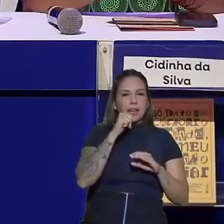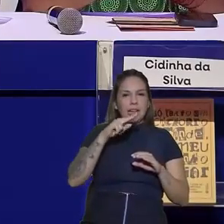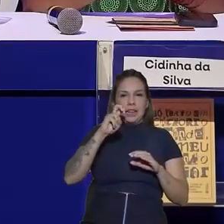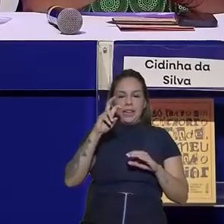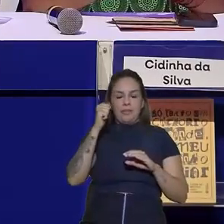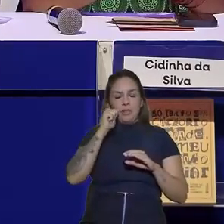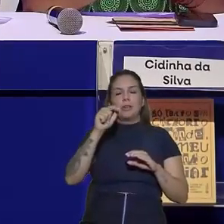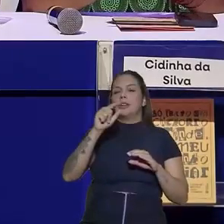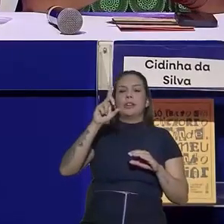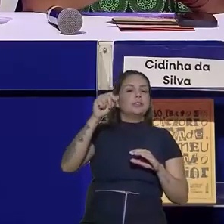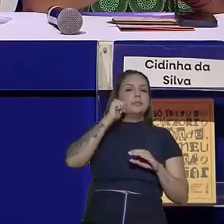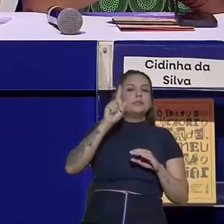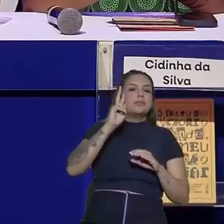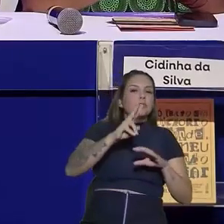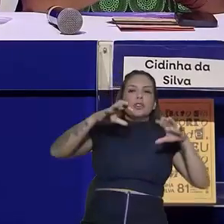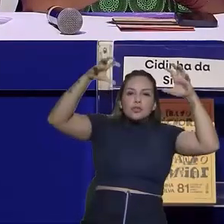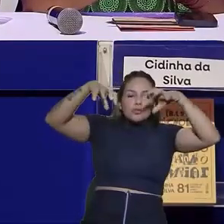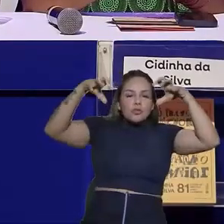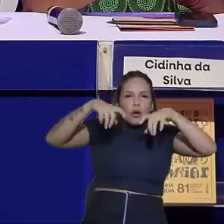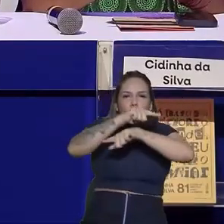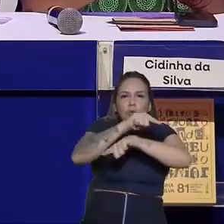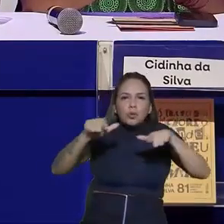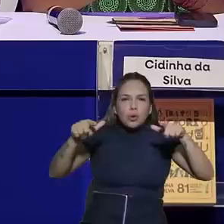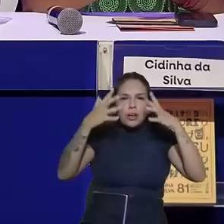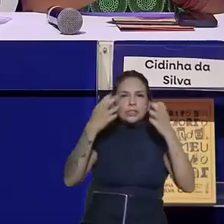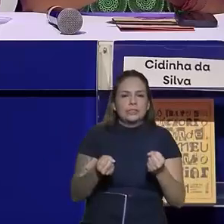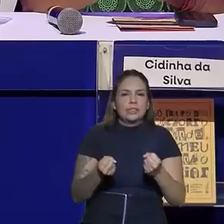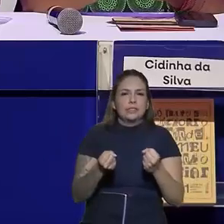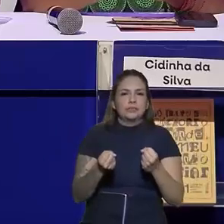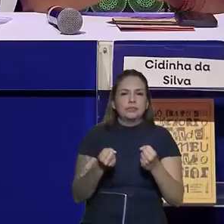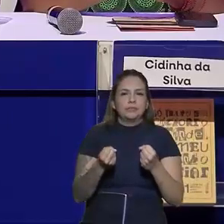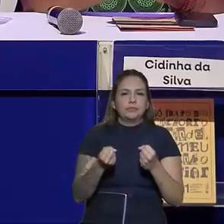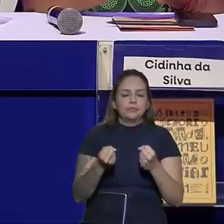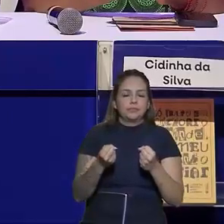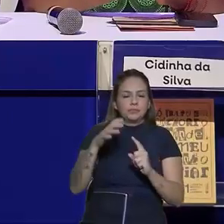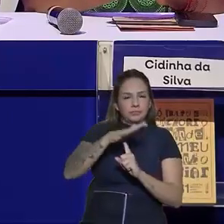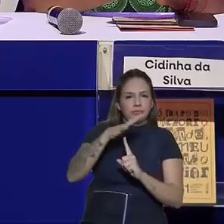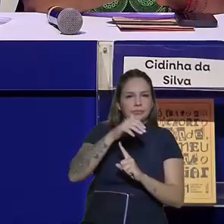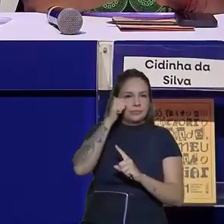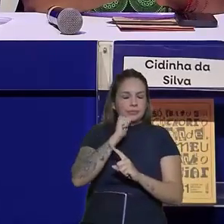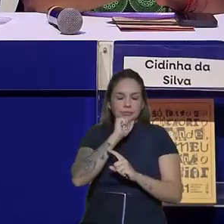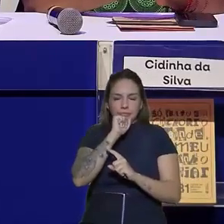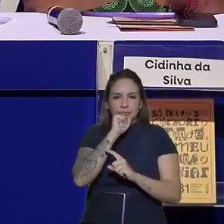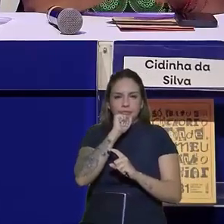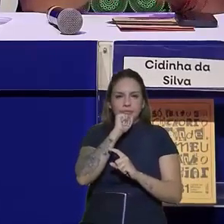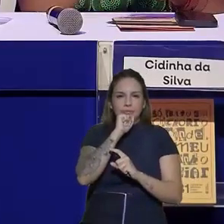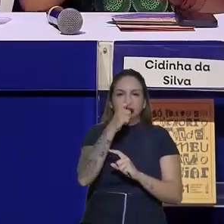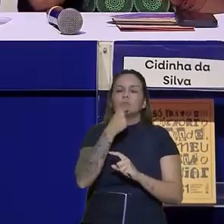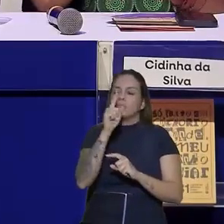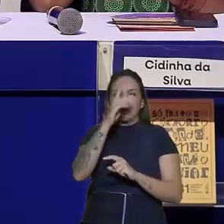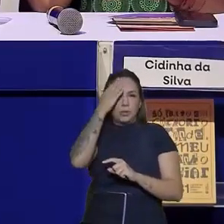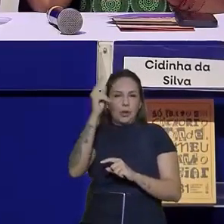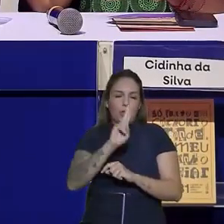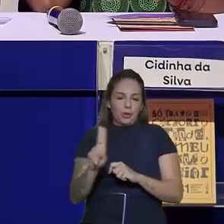neve. Dona Marota quase não vê chuva no sertão. Marluce na micareta de Feira de Santana com Mamãe Sacode e um rapaz que